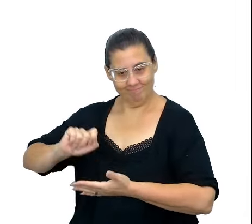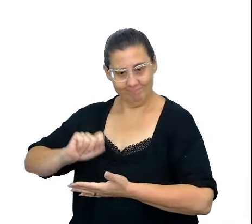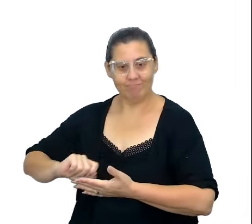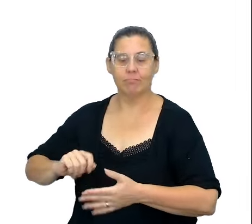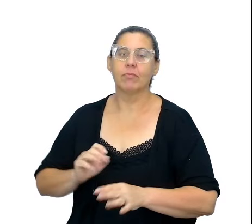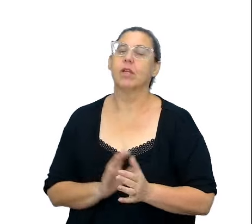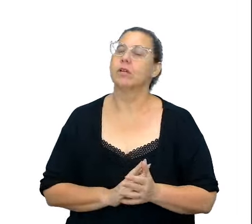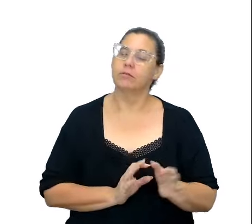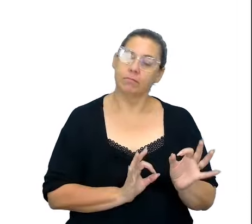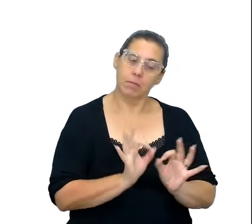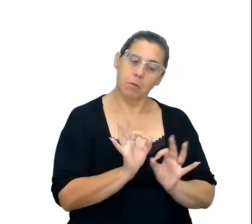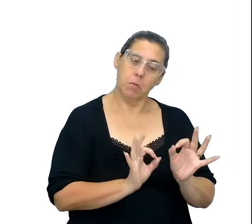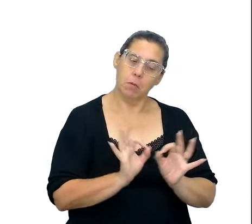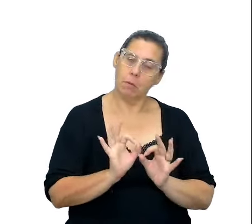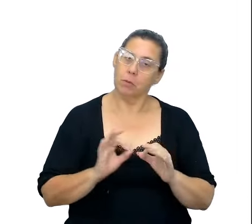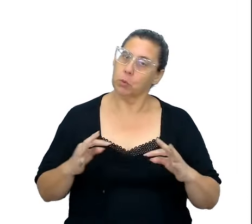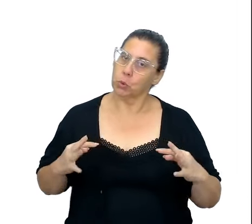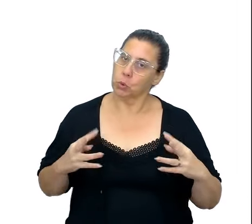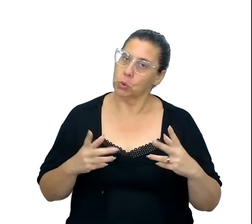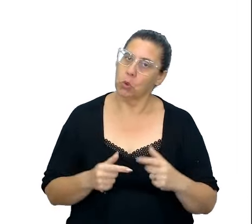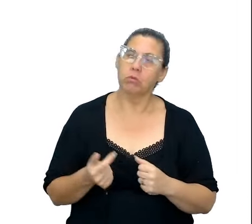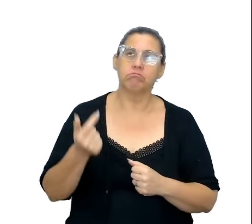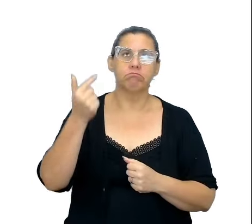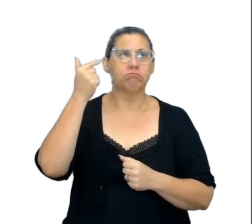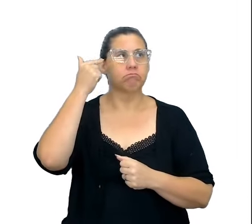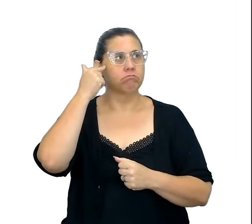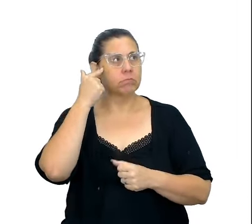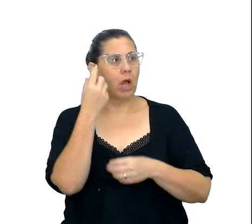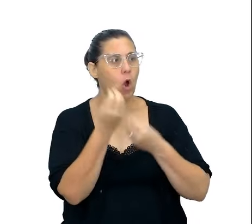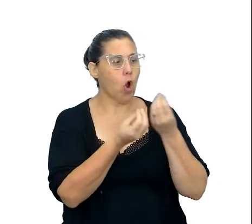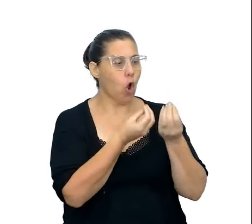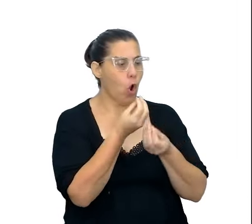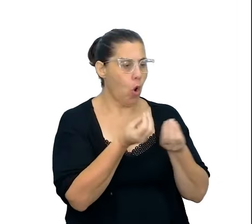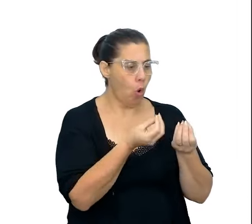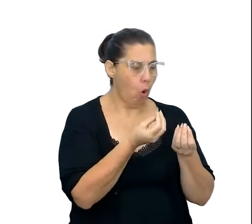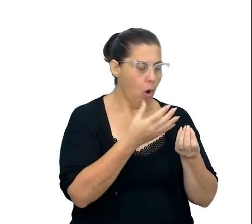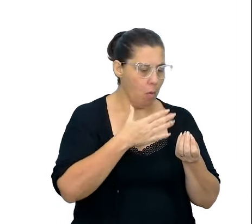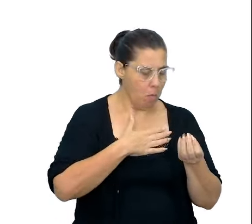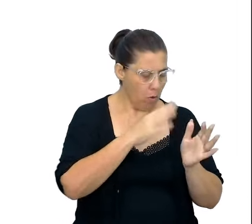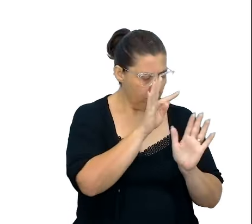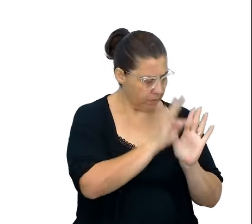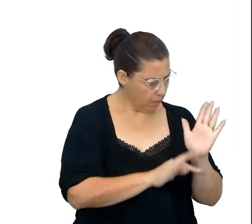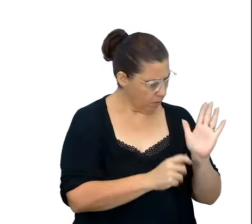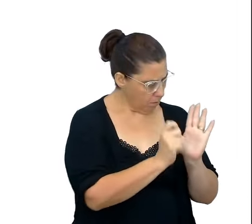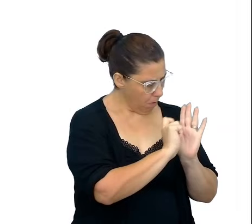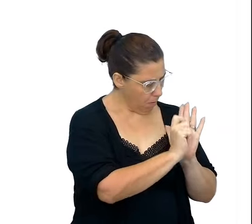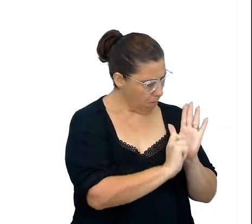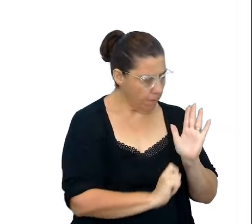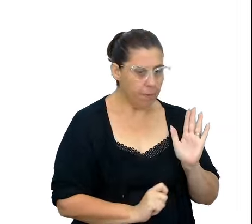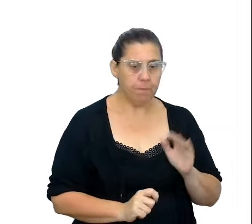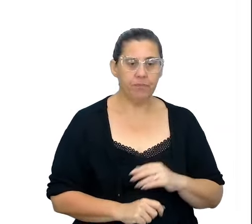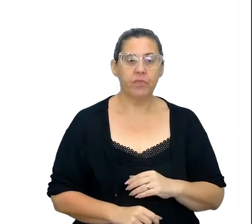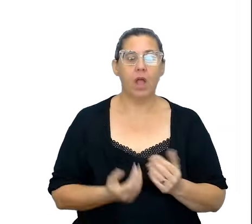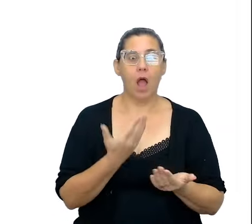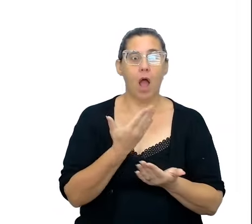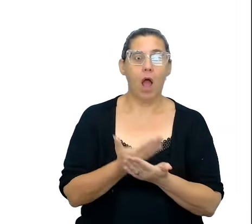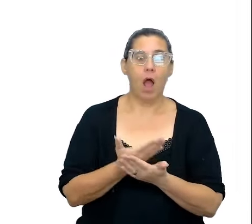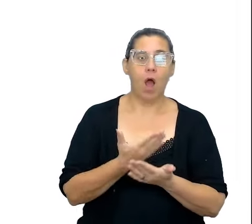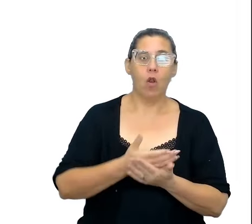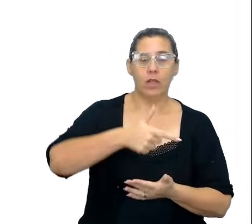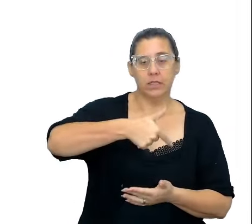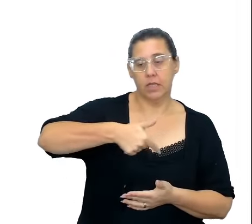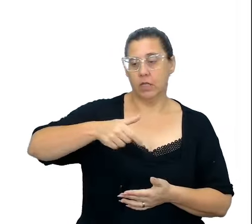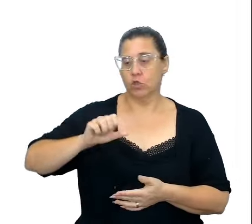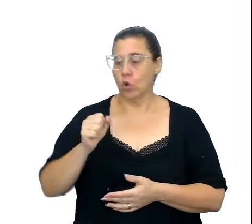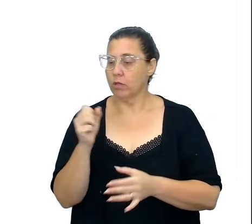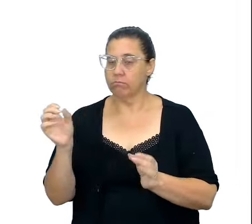fazer um processo todo, onde ele vai pensar em como ele vai fazer a sua produção pessoal. Para na aula 7 e 8, ele fechar, né,